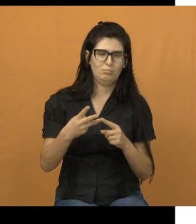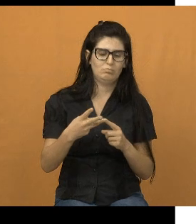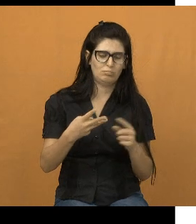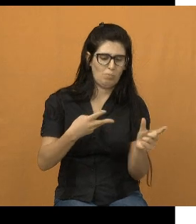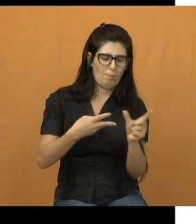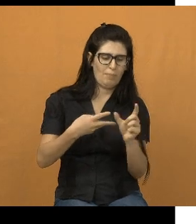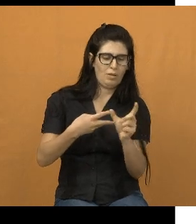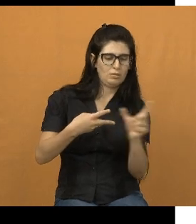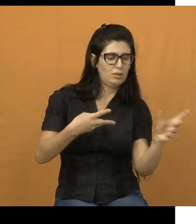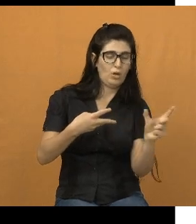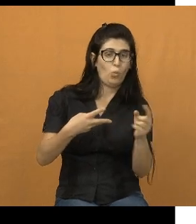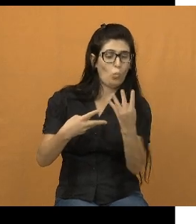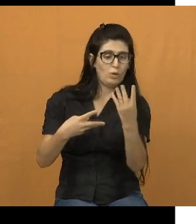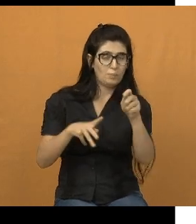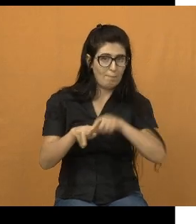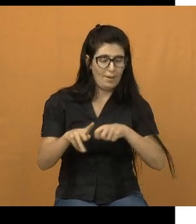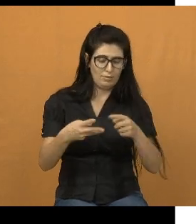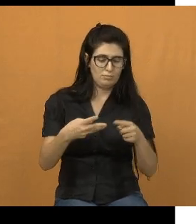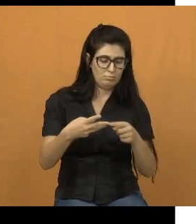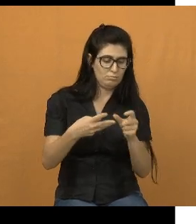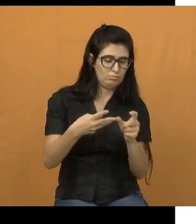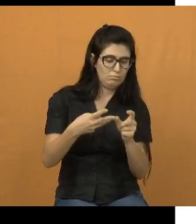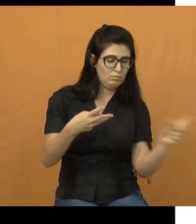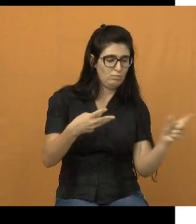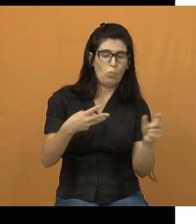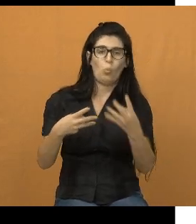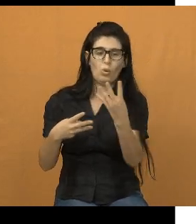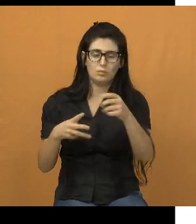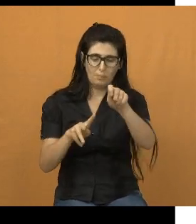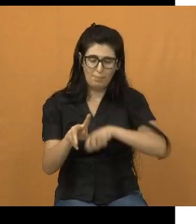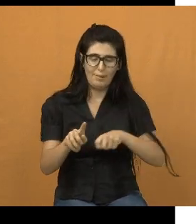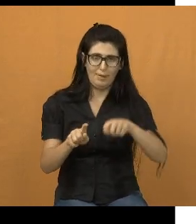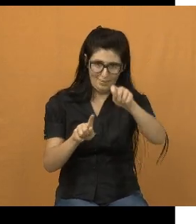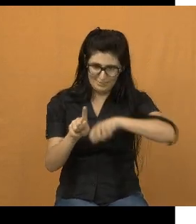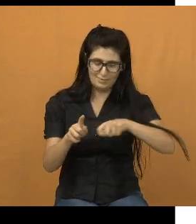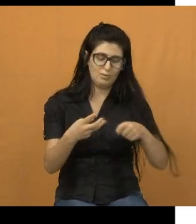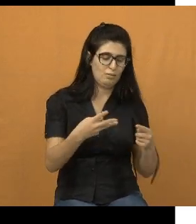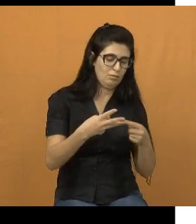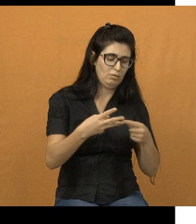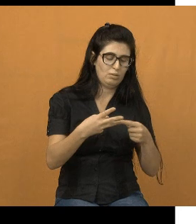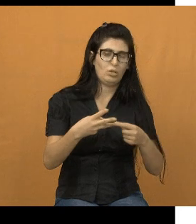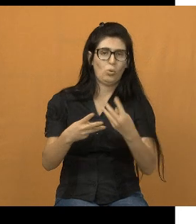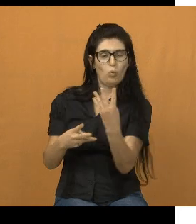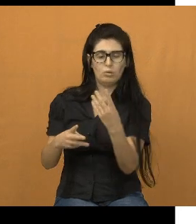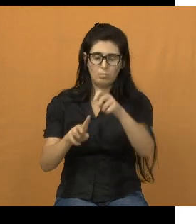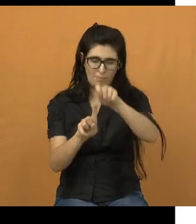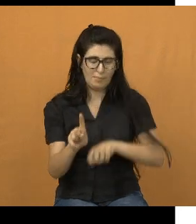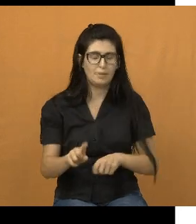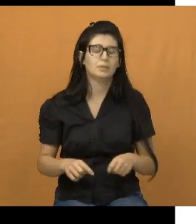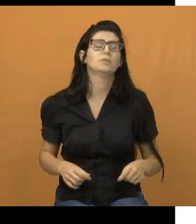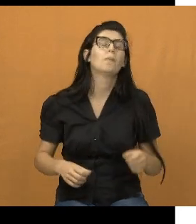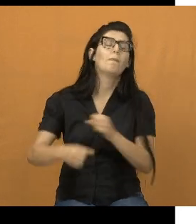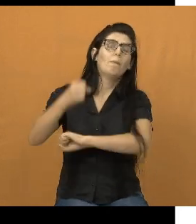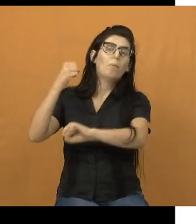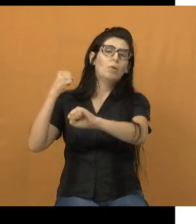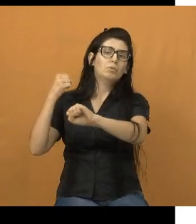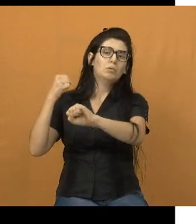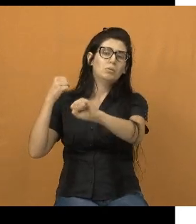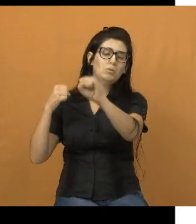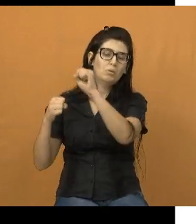Esta é a demonstração financeira do ano de 2017. E 2018 a gente tem